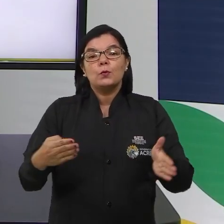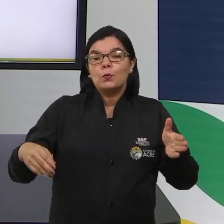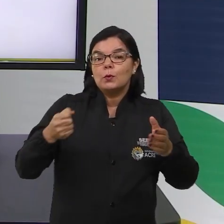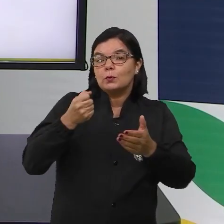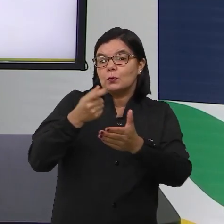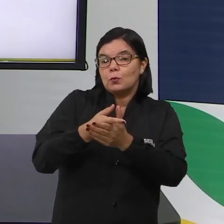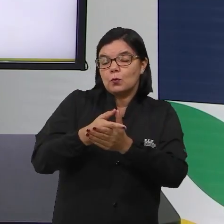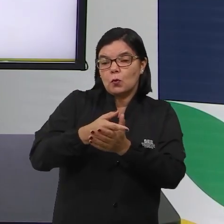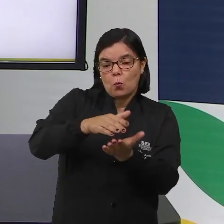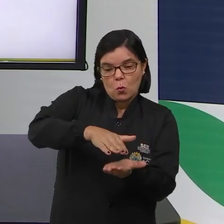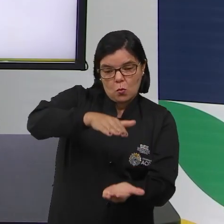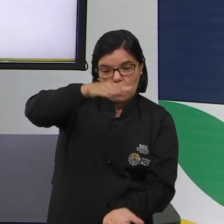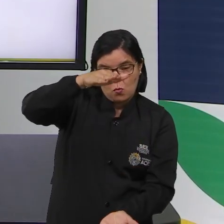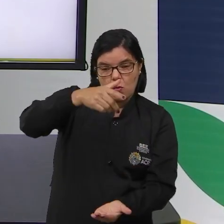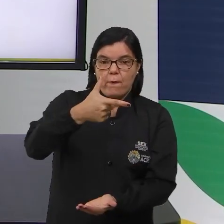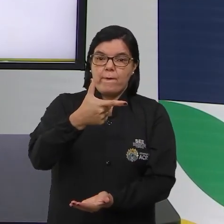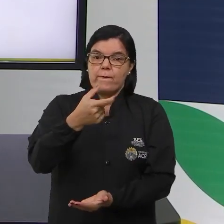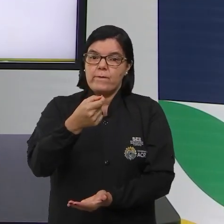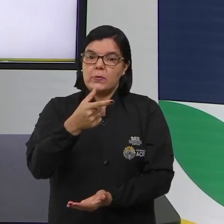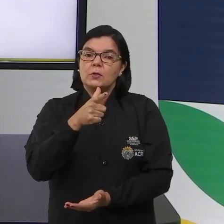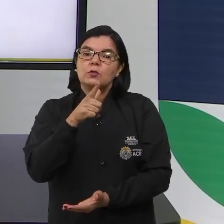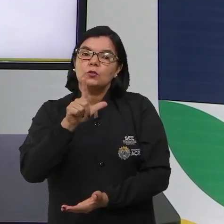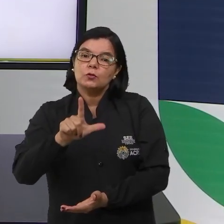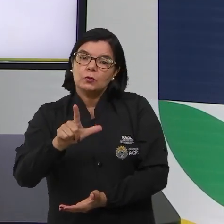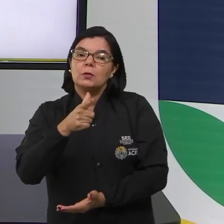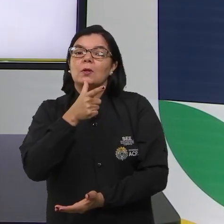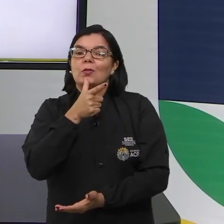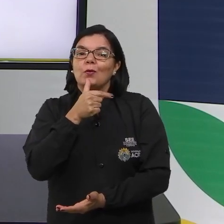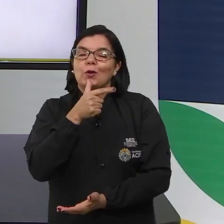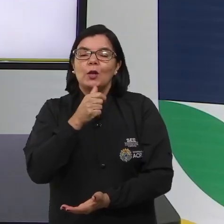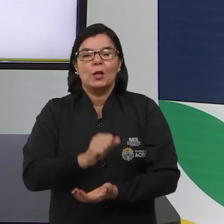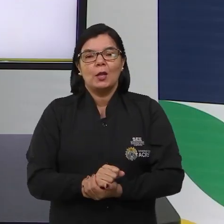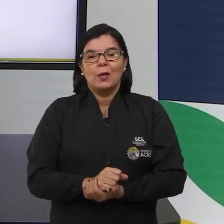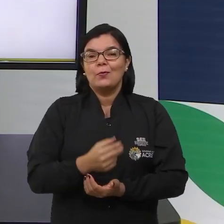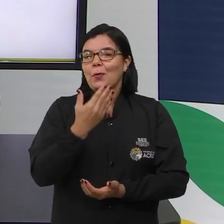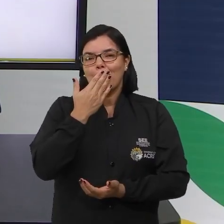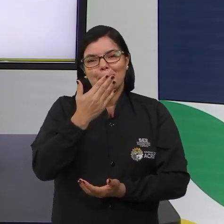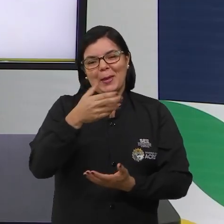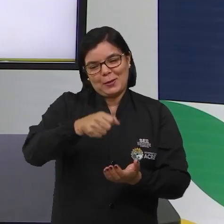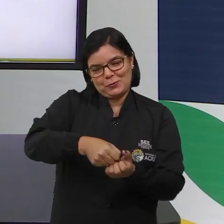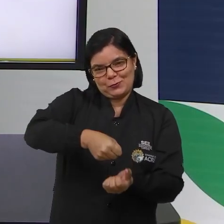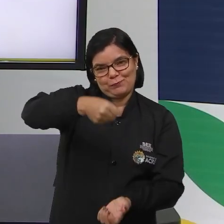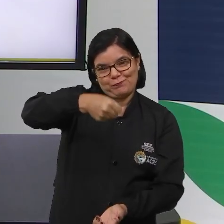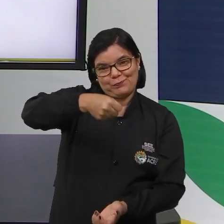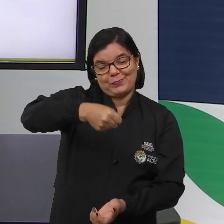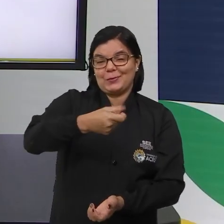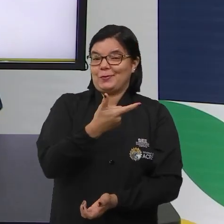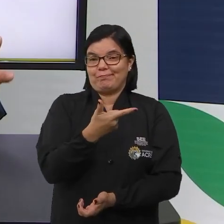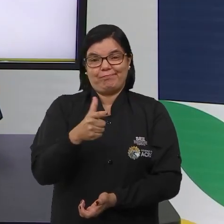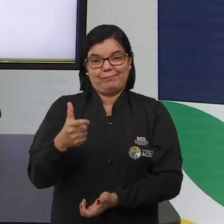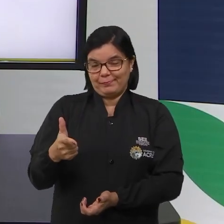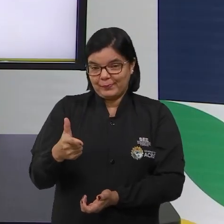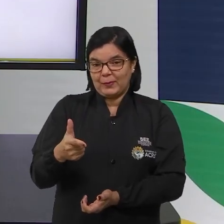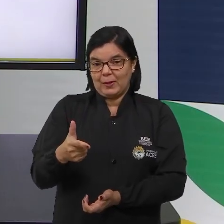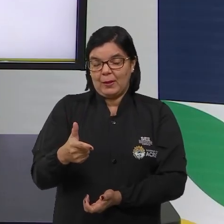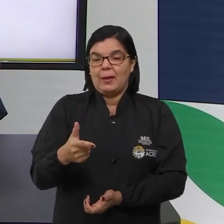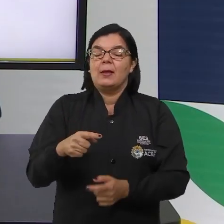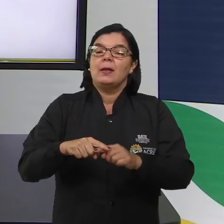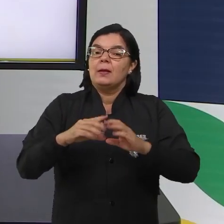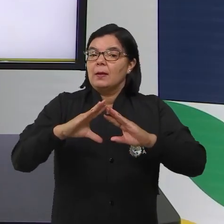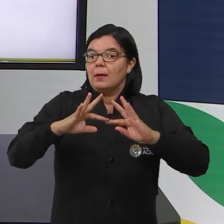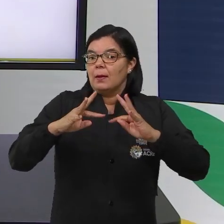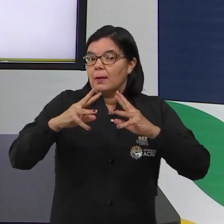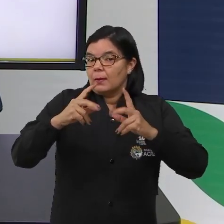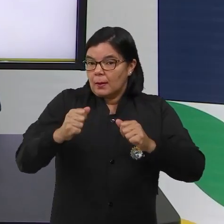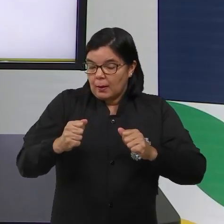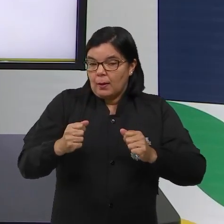o galão d'água de 20 litros, não manda colocar uma sacolinha, até porque não dá, né? E vai levar no carro. É claro que se